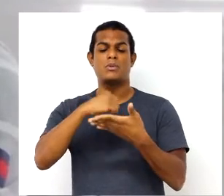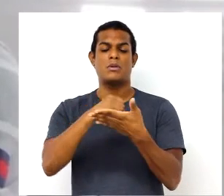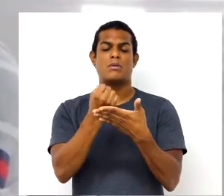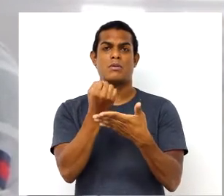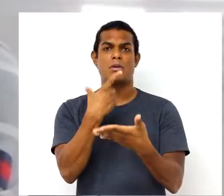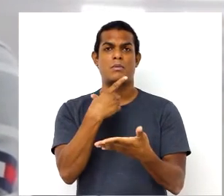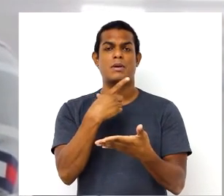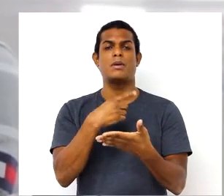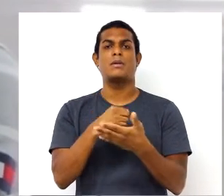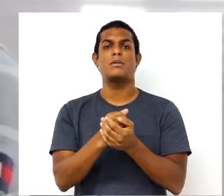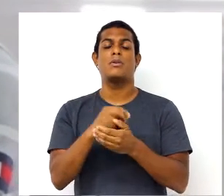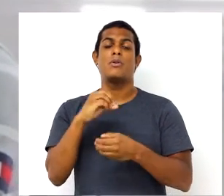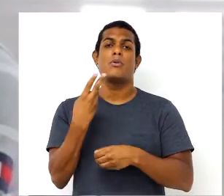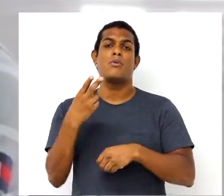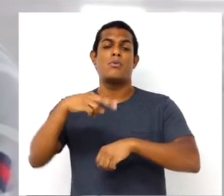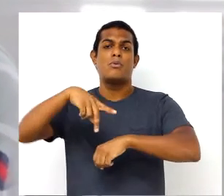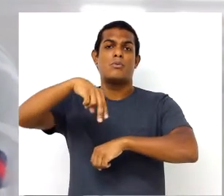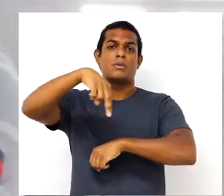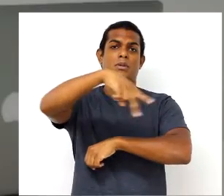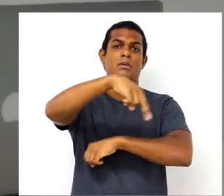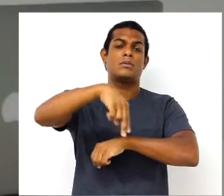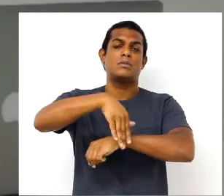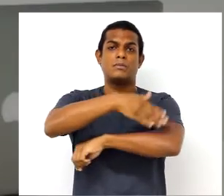rua, é comum a gente receber panfleto.